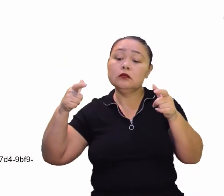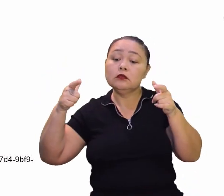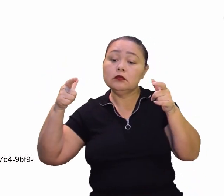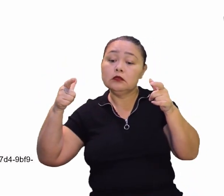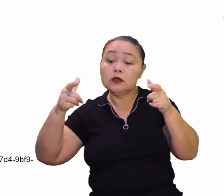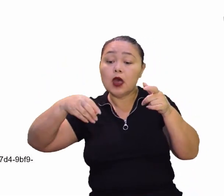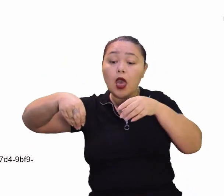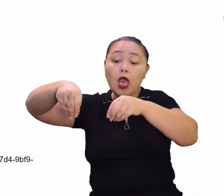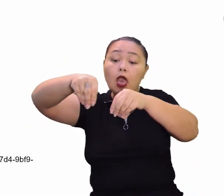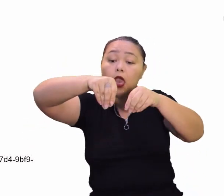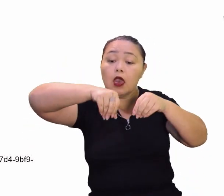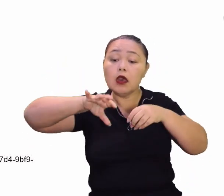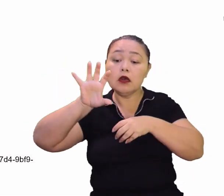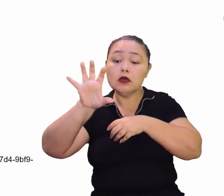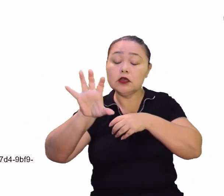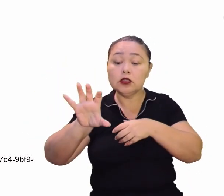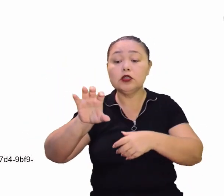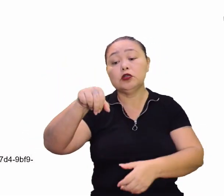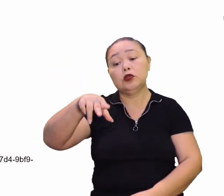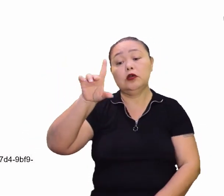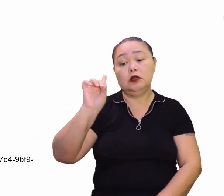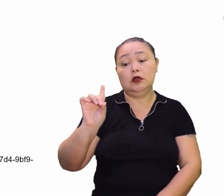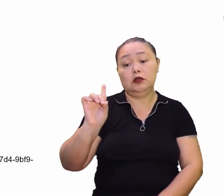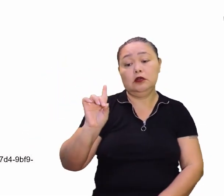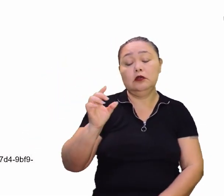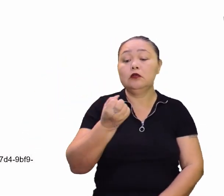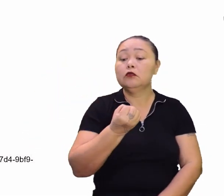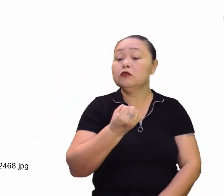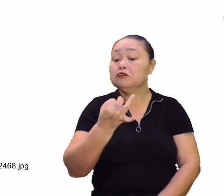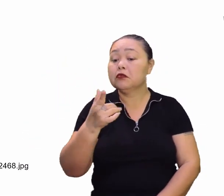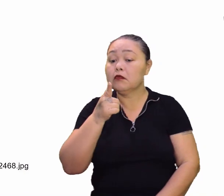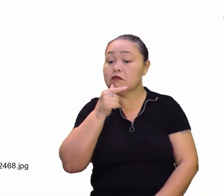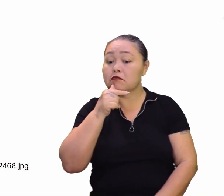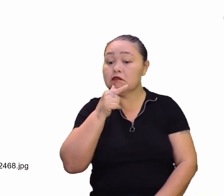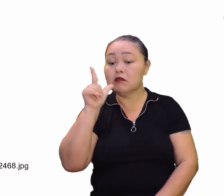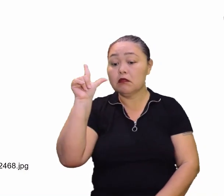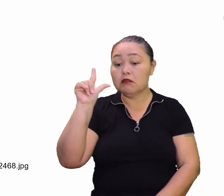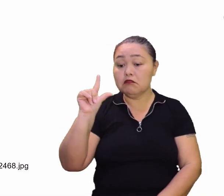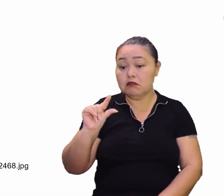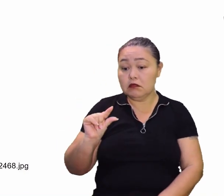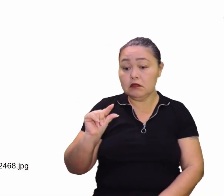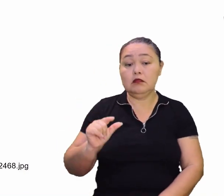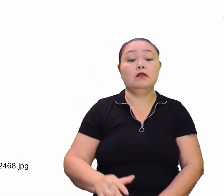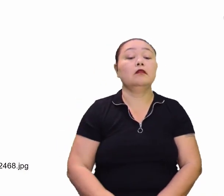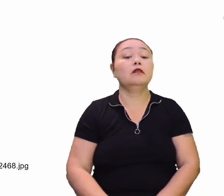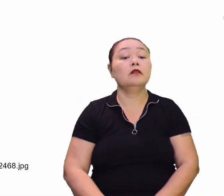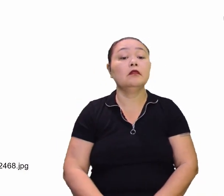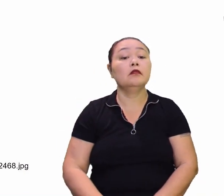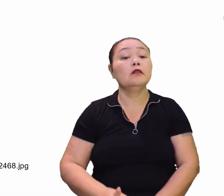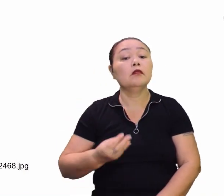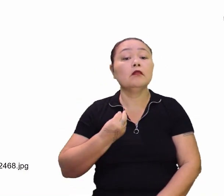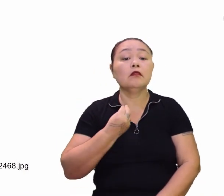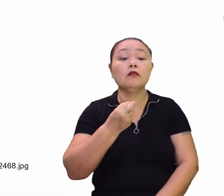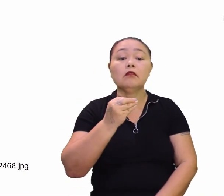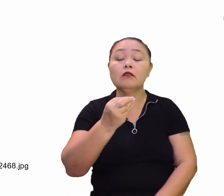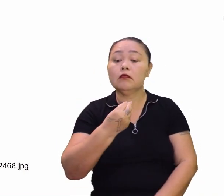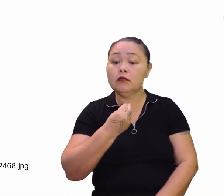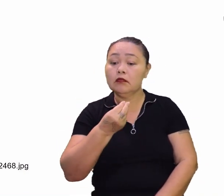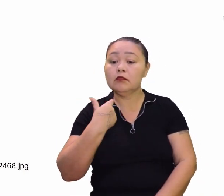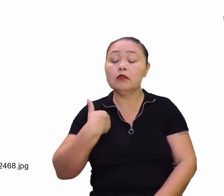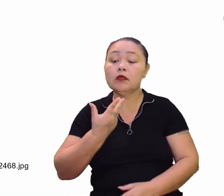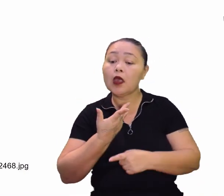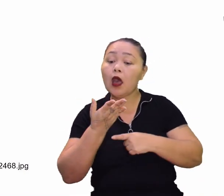quantidade de água, Nordeste, né, professor Jorge? Beleza, isso mesmo. Disponibilidade da rede